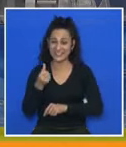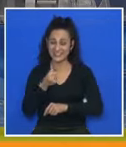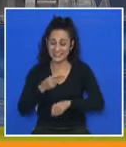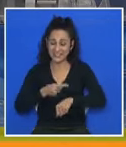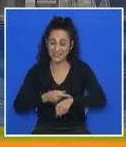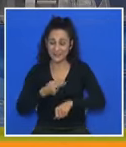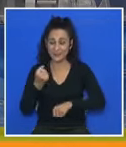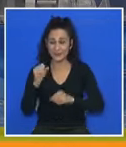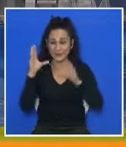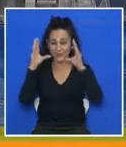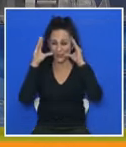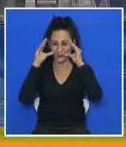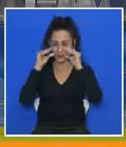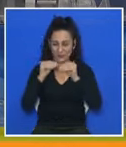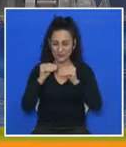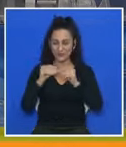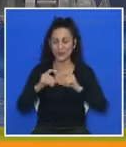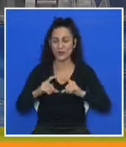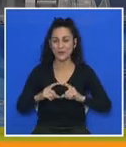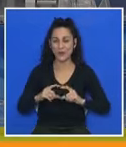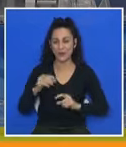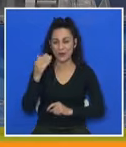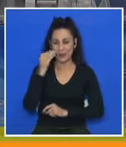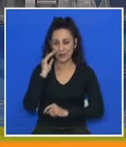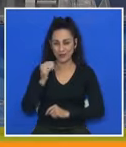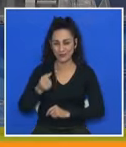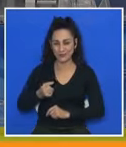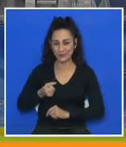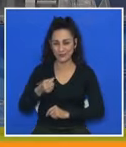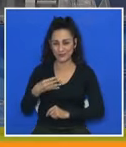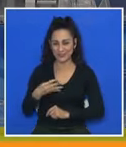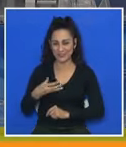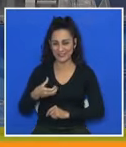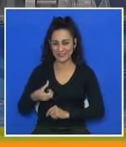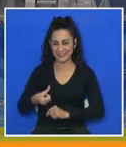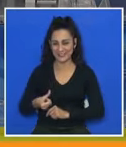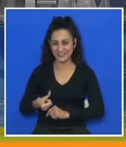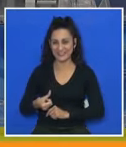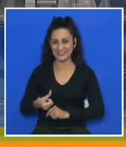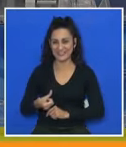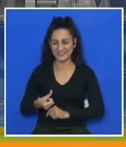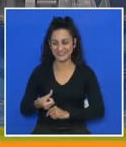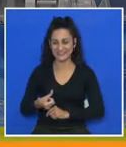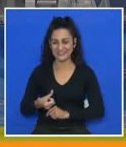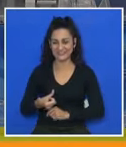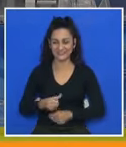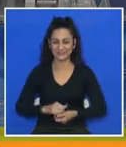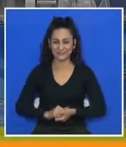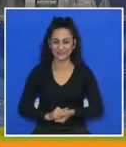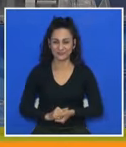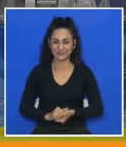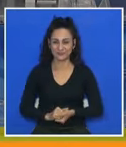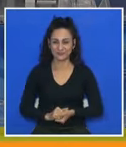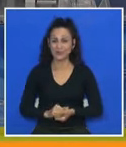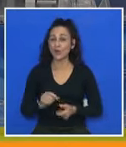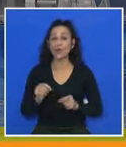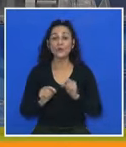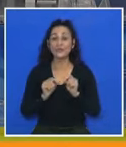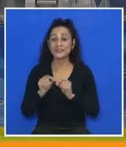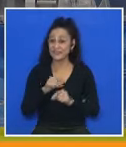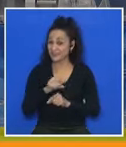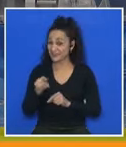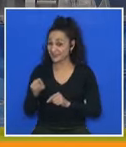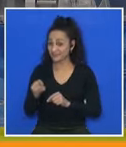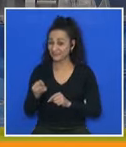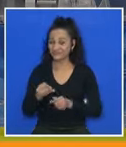a partir das 8 da noite. Bola rosa, número 46. Rosa, 46. Como é que você está indo,